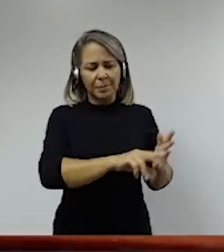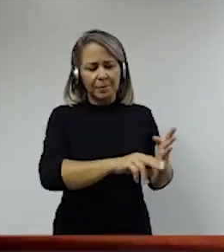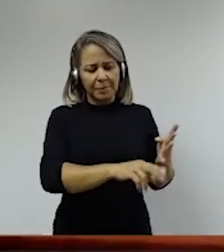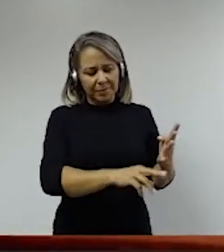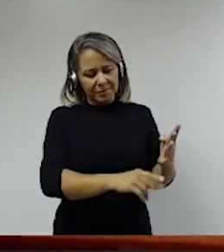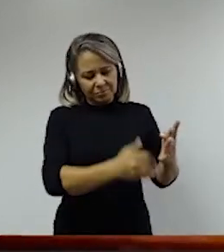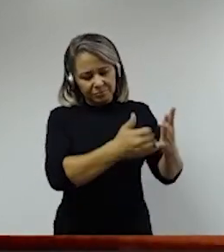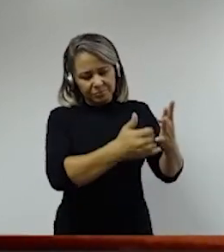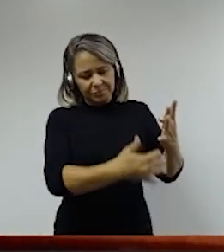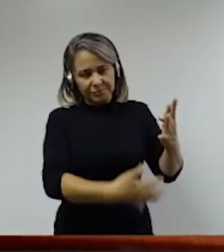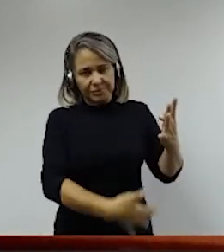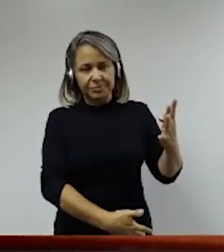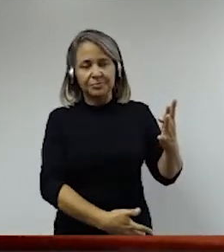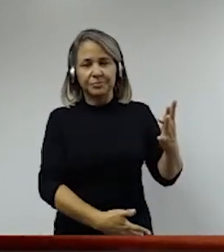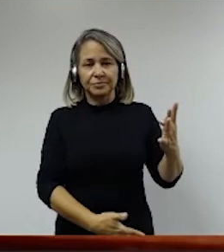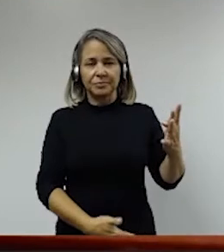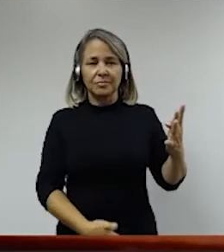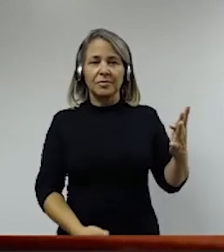Enfim,